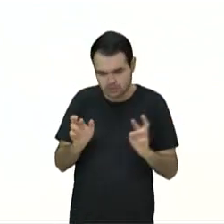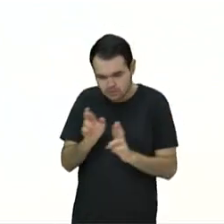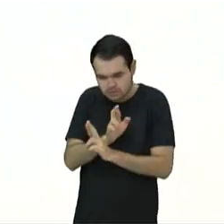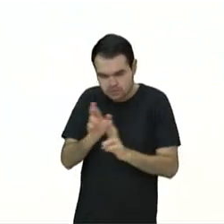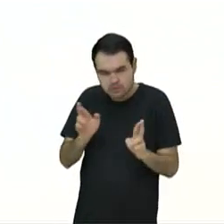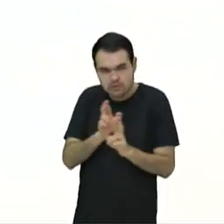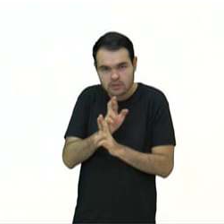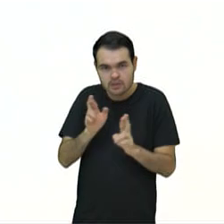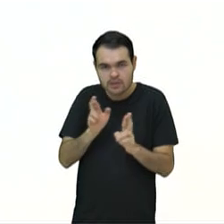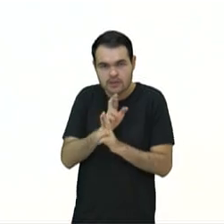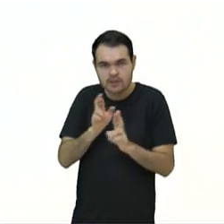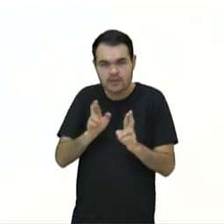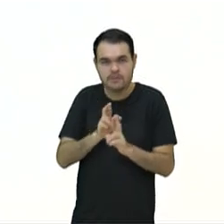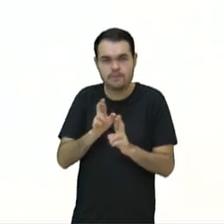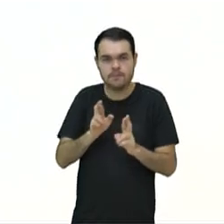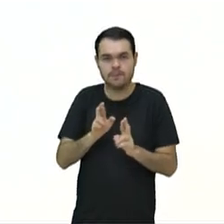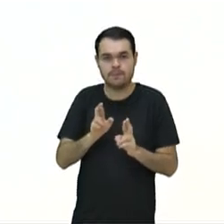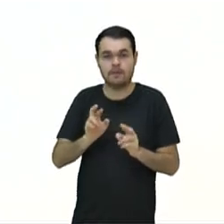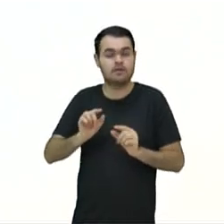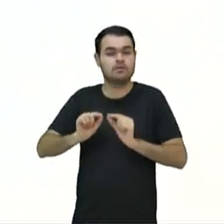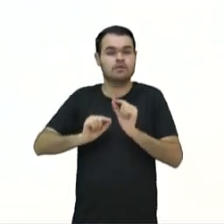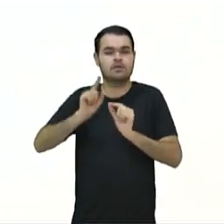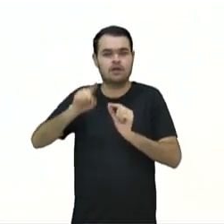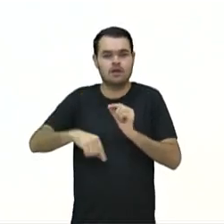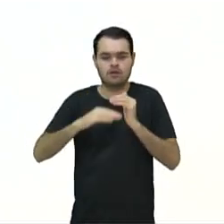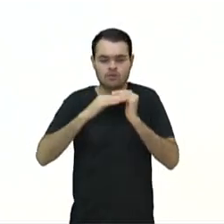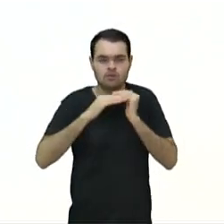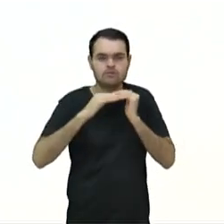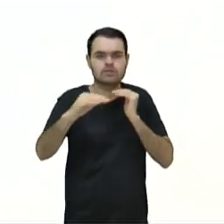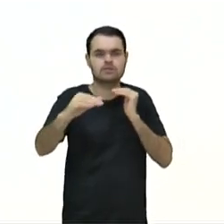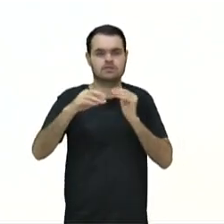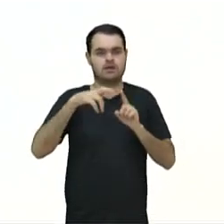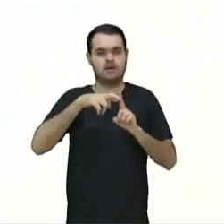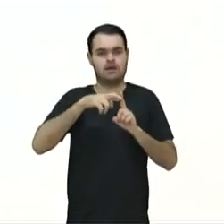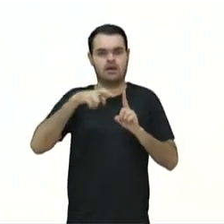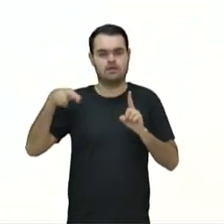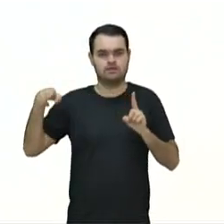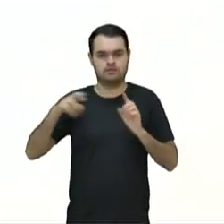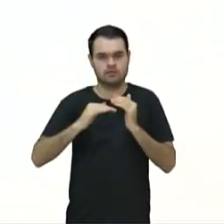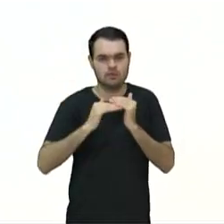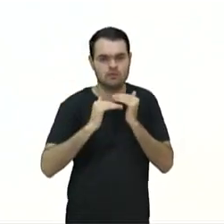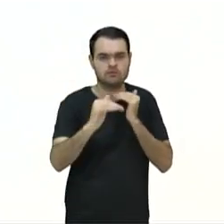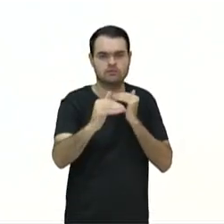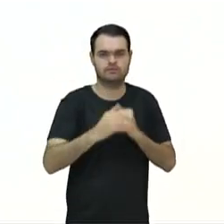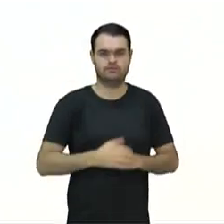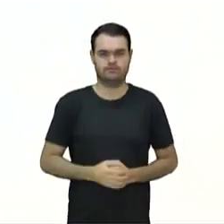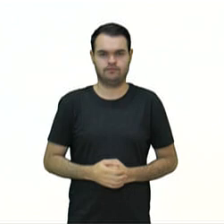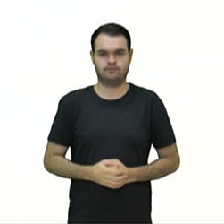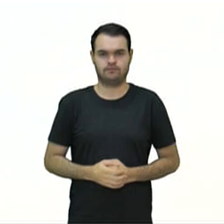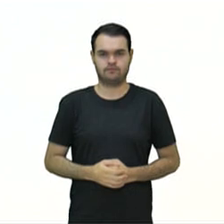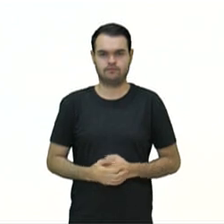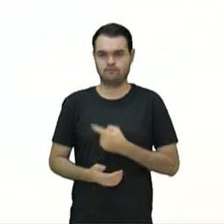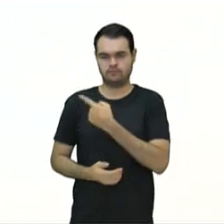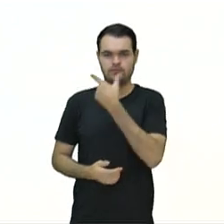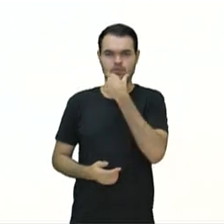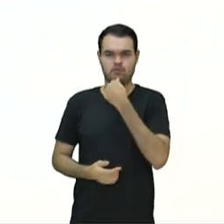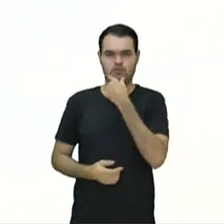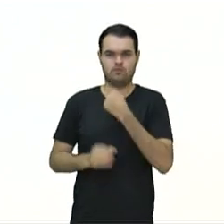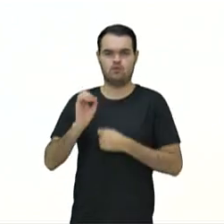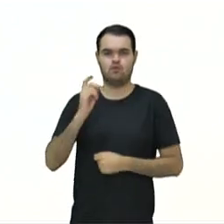razão é constante, é a resistência. O George Simon Ohm foi um físico